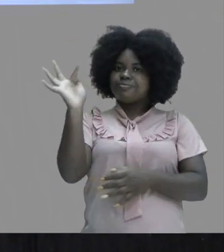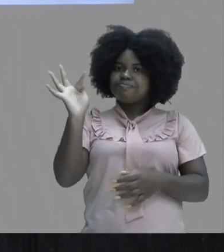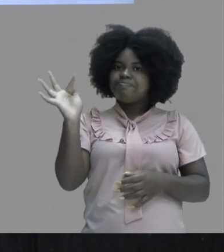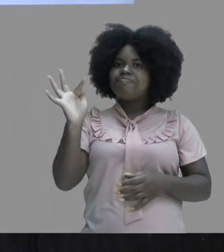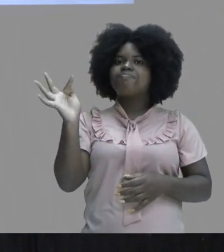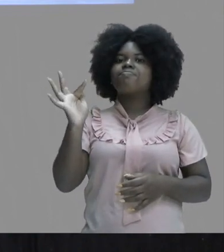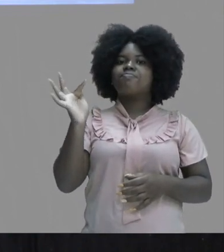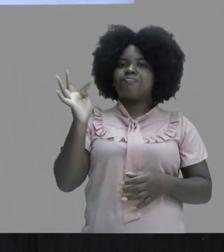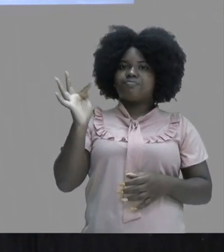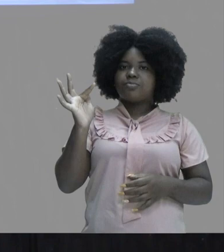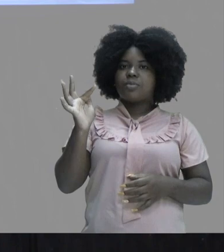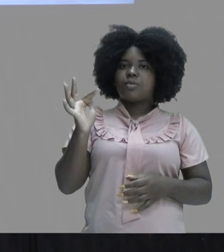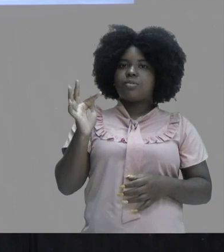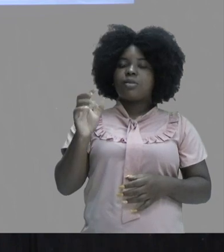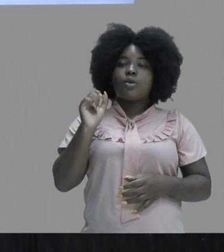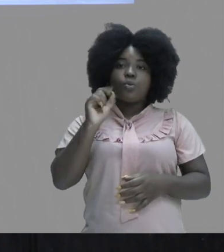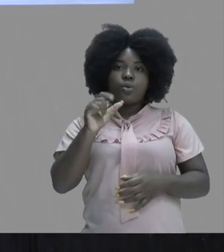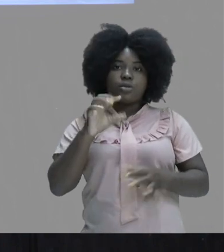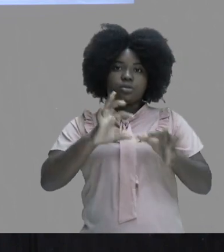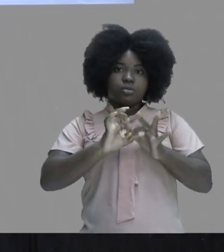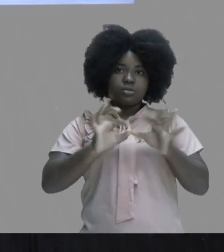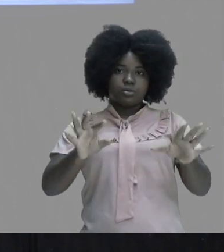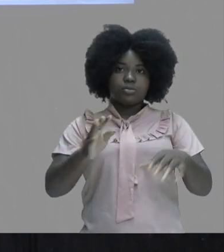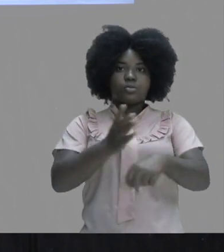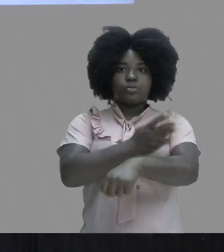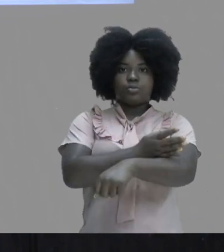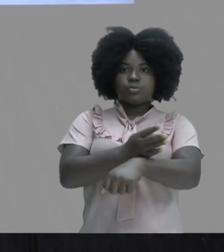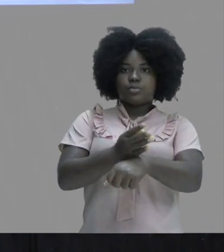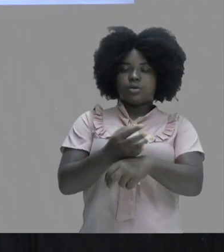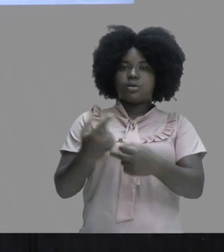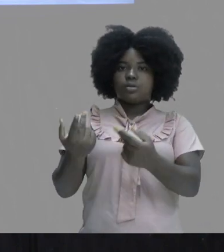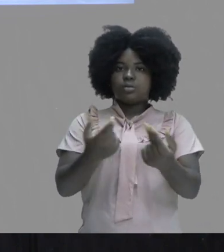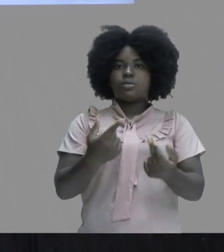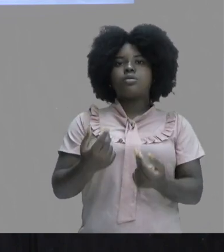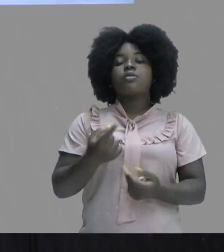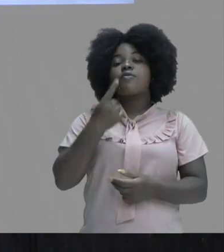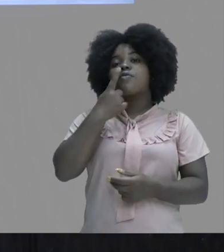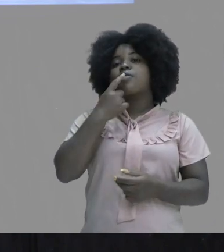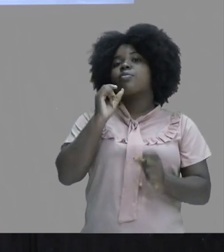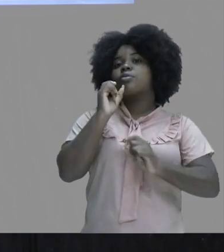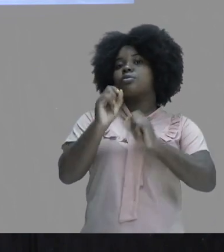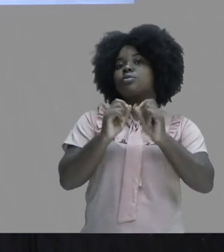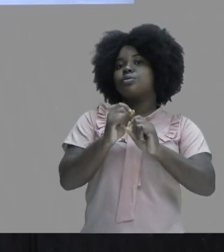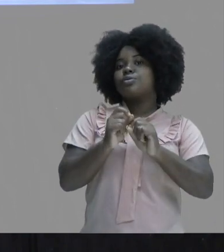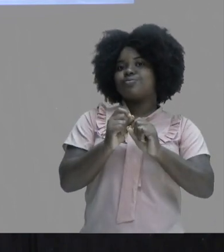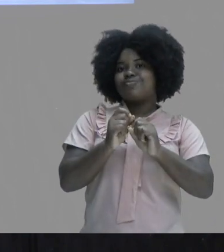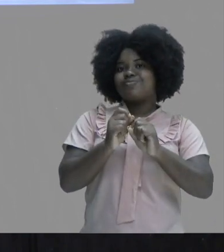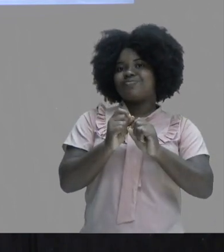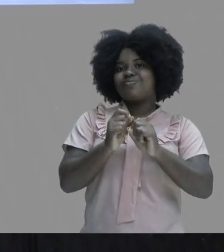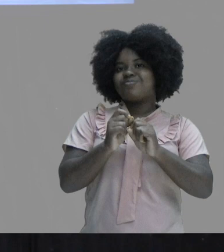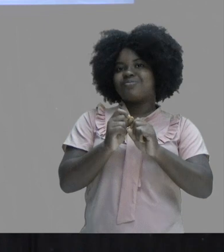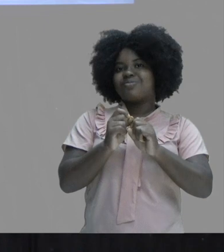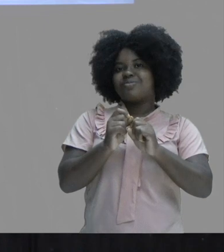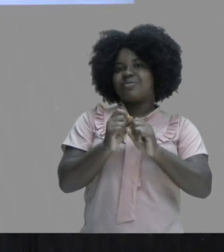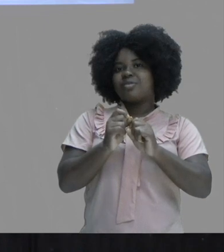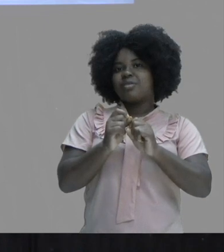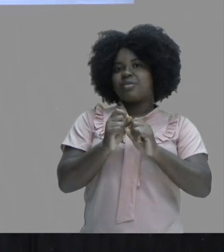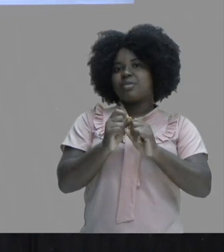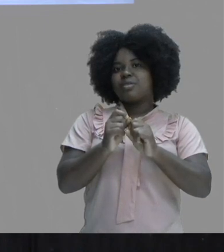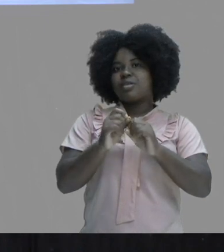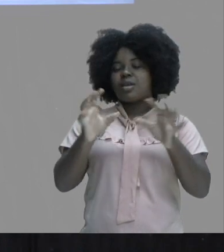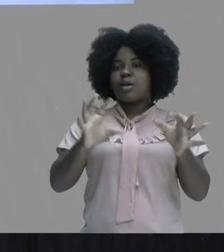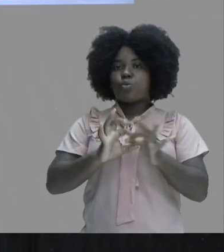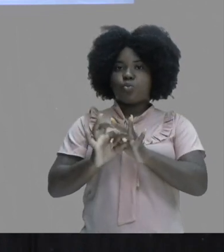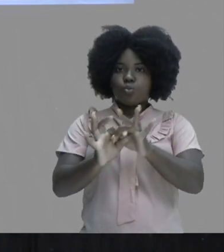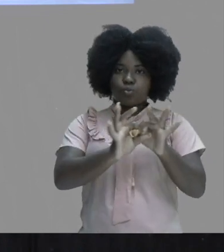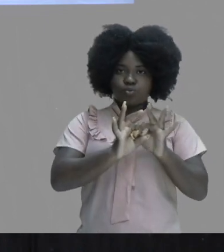representa a liberdade, o branco representa a igualdade, o vermelho representa a fraternidade. Aí você percebe que